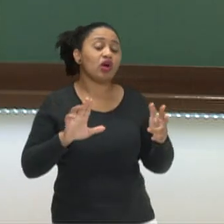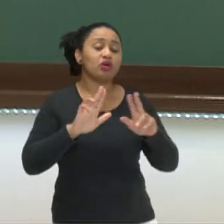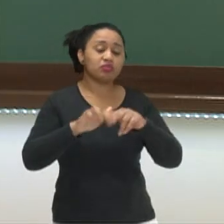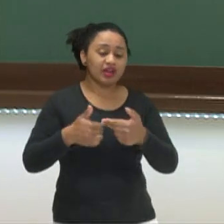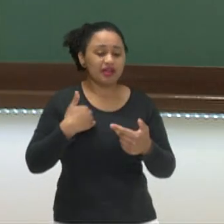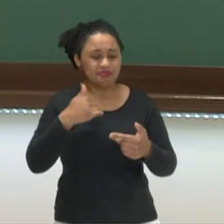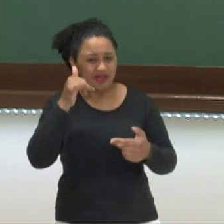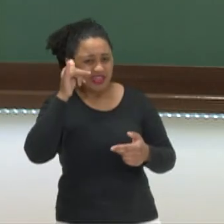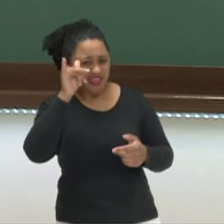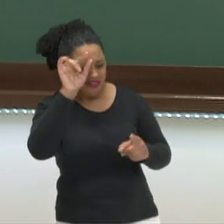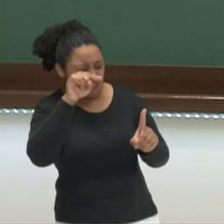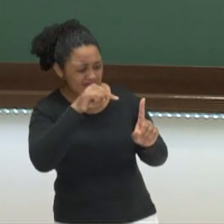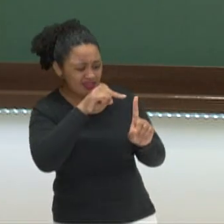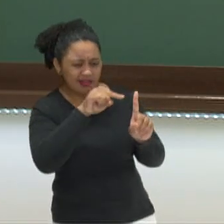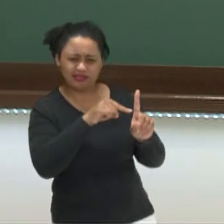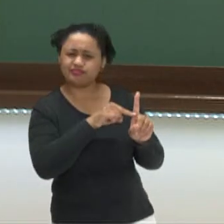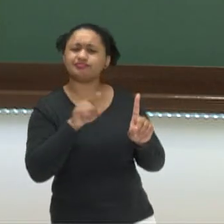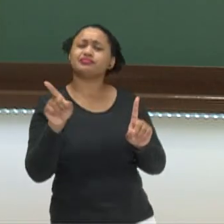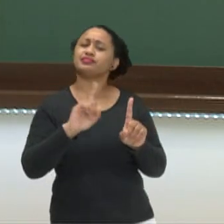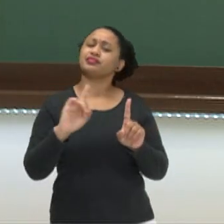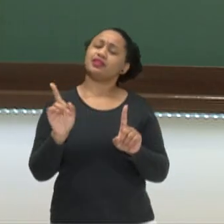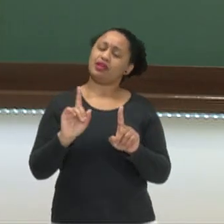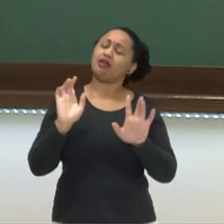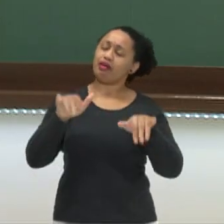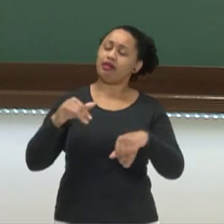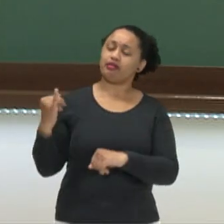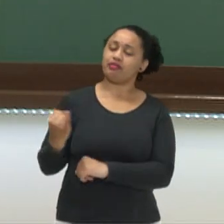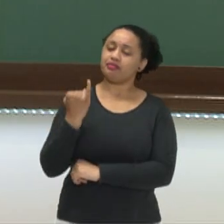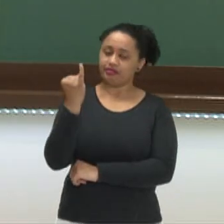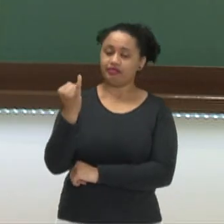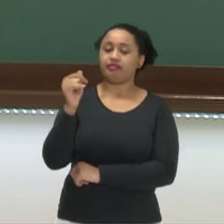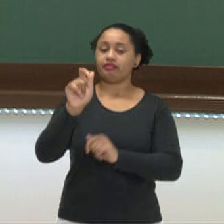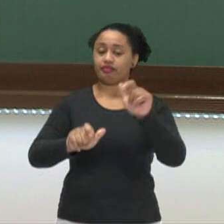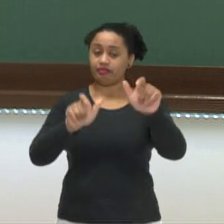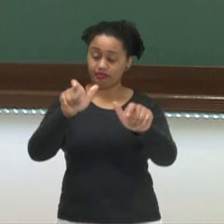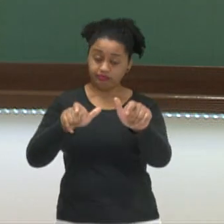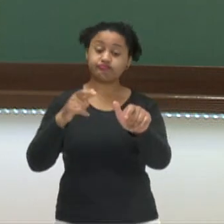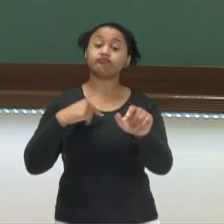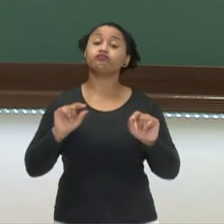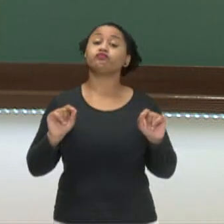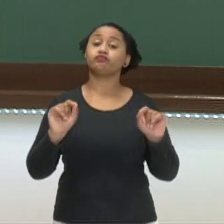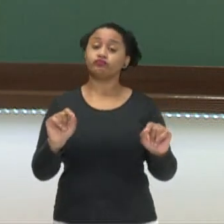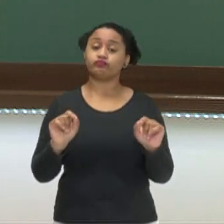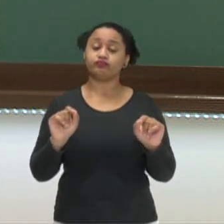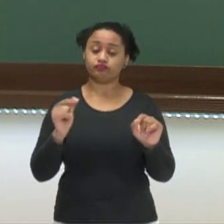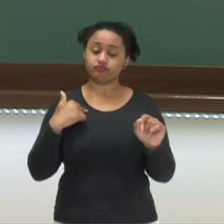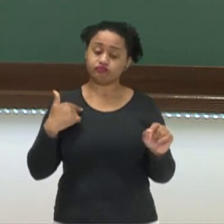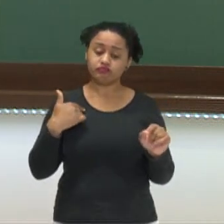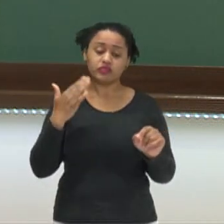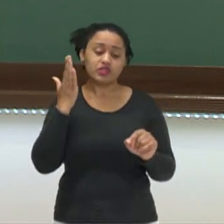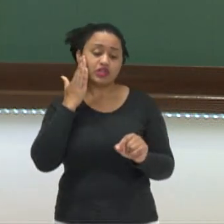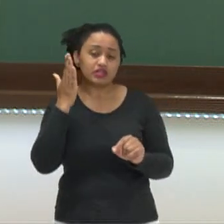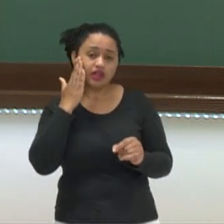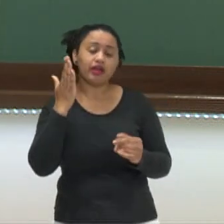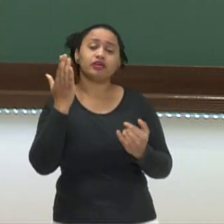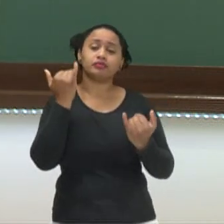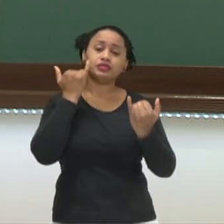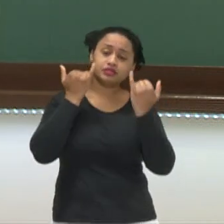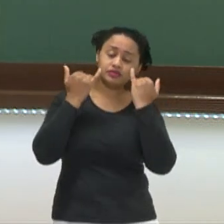evitar gravidez? Não, É muito importante que as pessoas estejam ligadas,